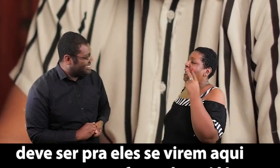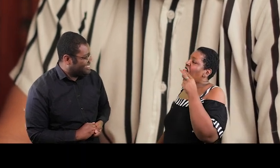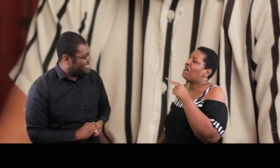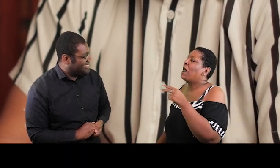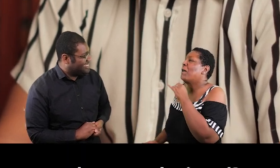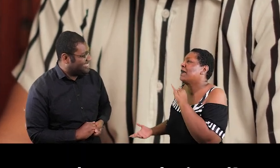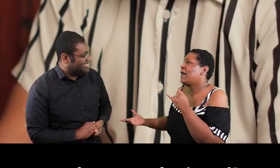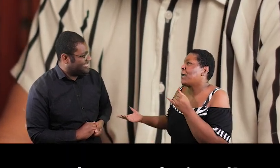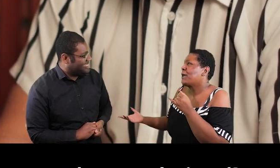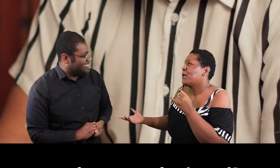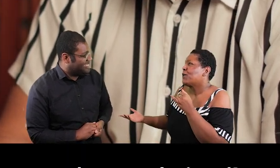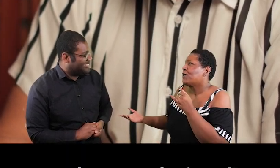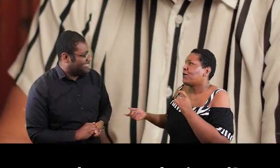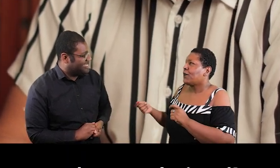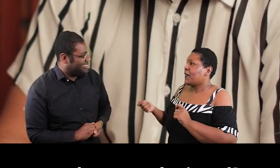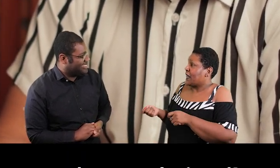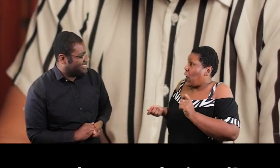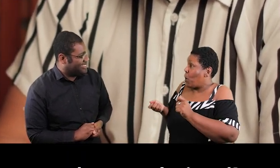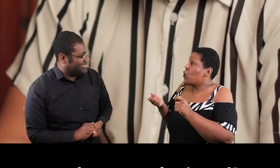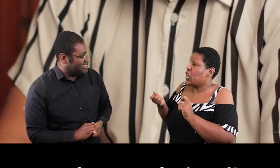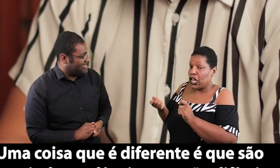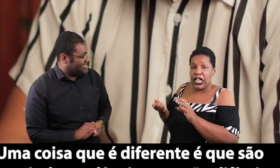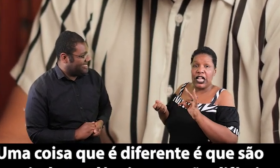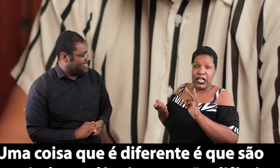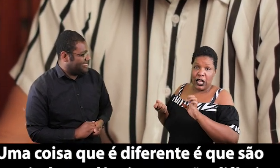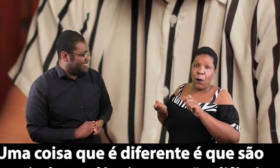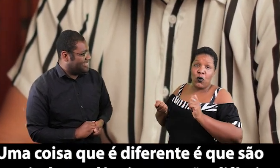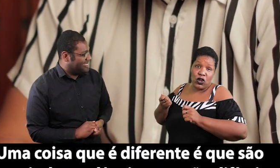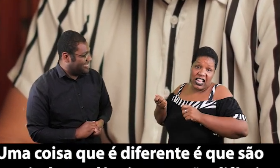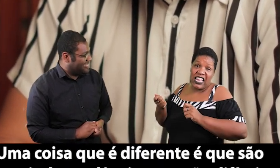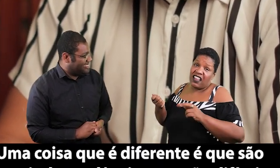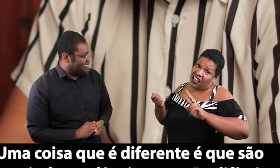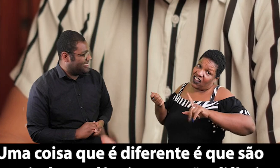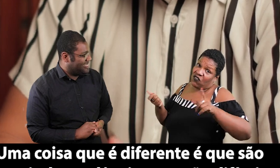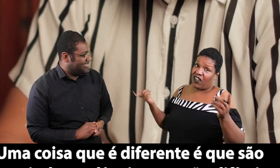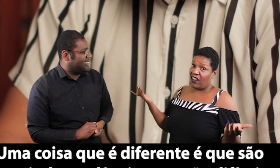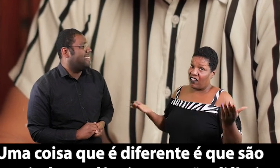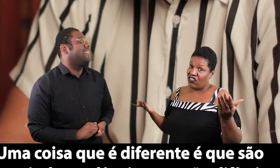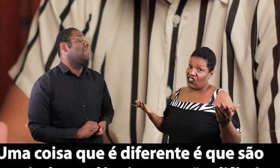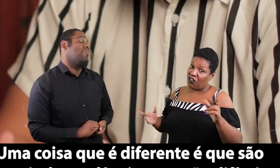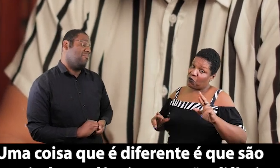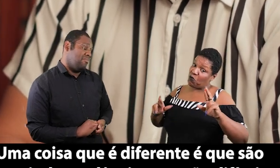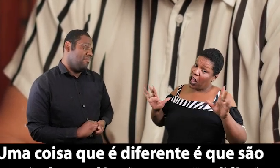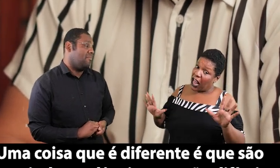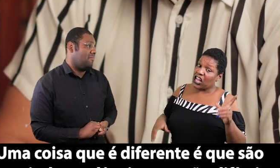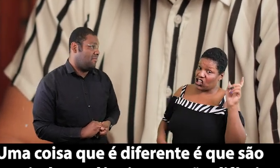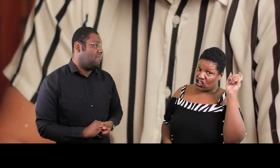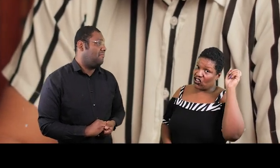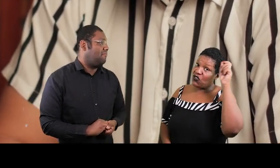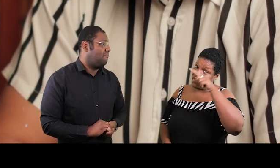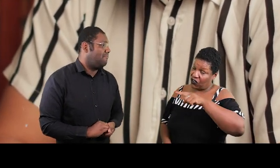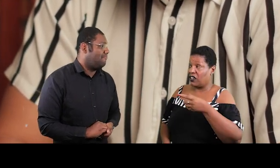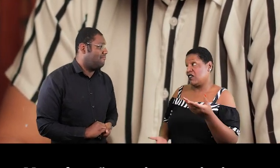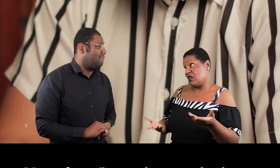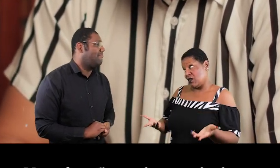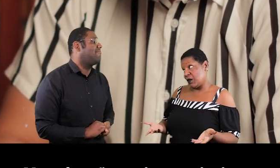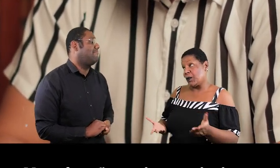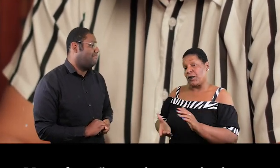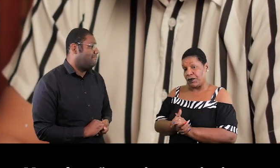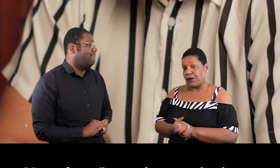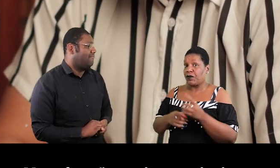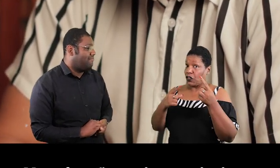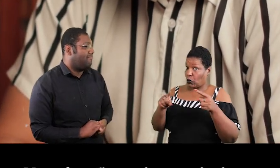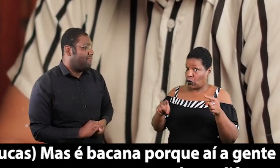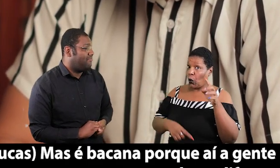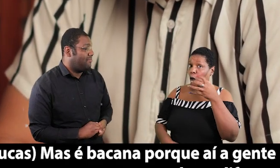lá, um surdo com tamborim, né? Uma coisa Uhum. que é diferente, né? Que são duas independências que são difíceis, né? Então, É, eles ma- são